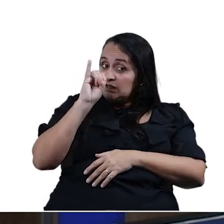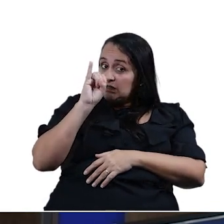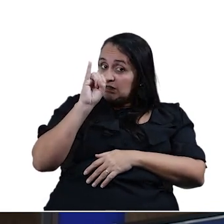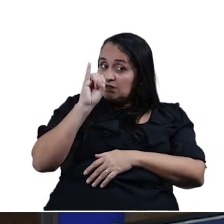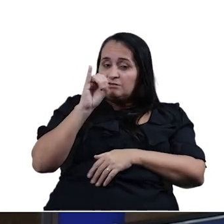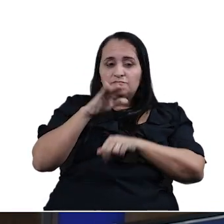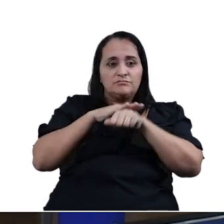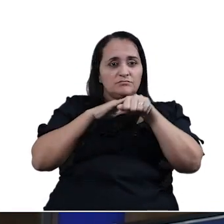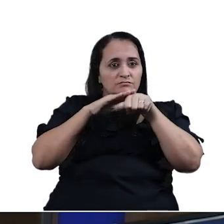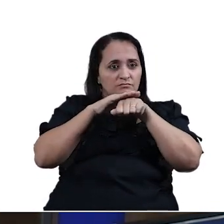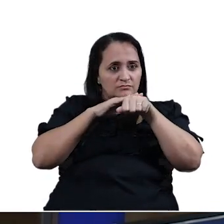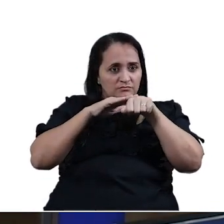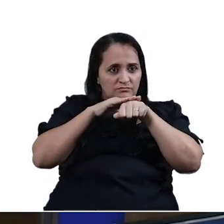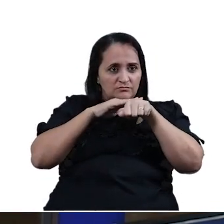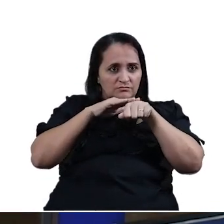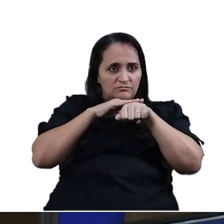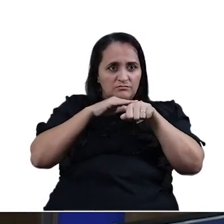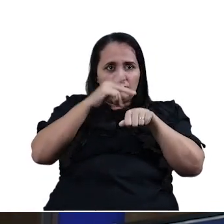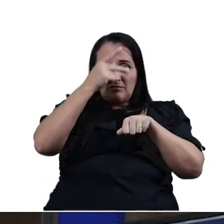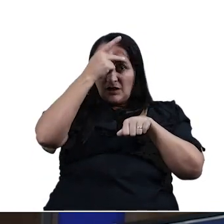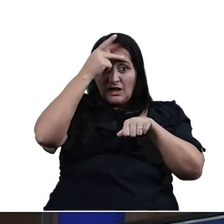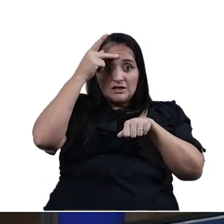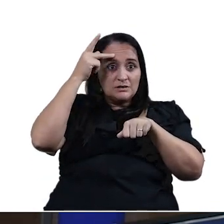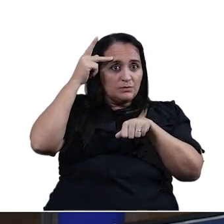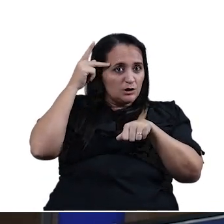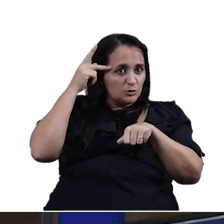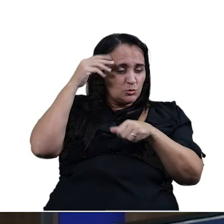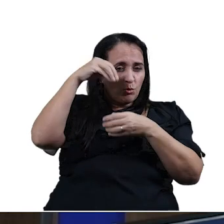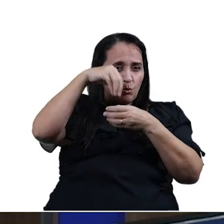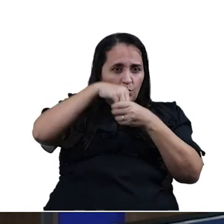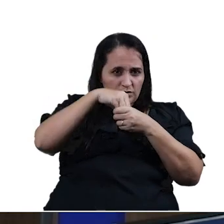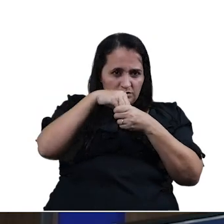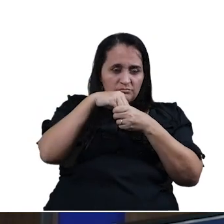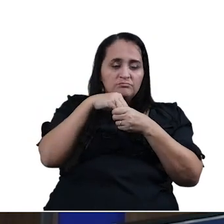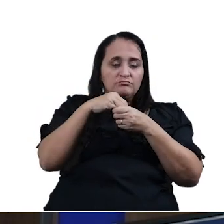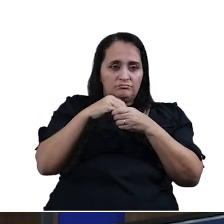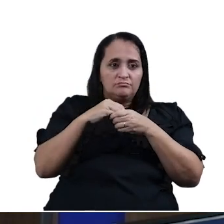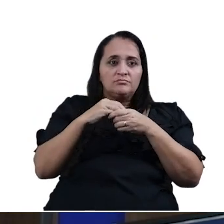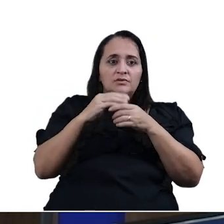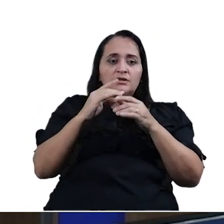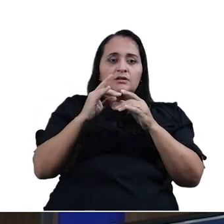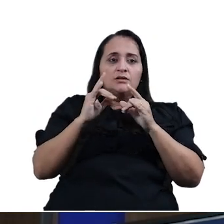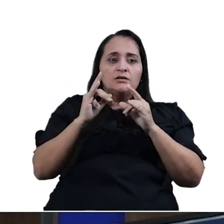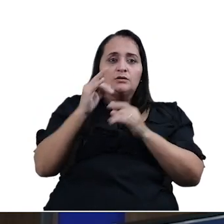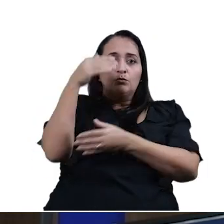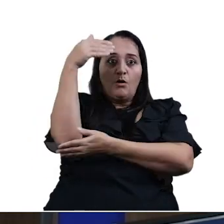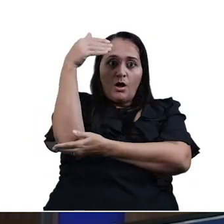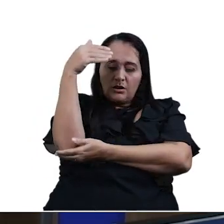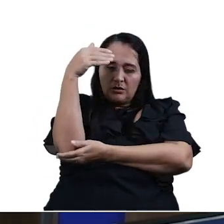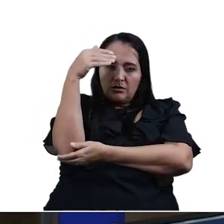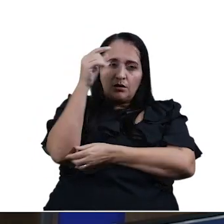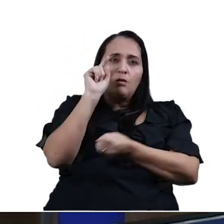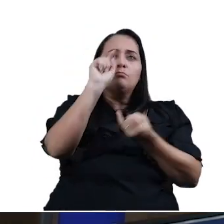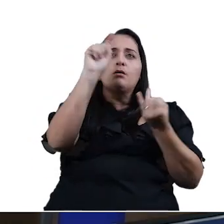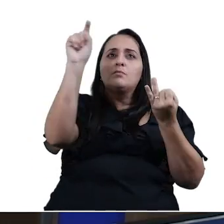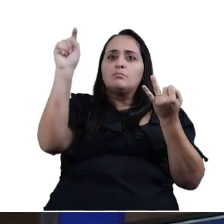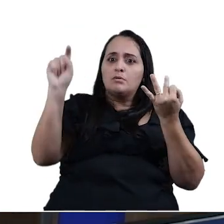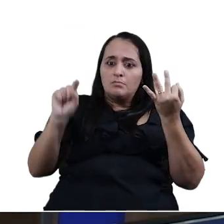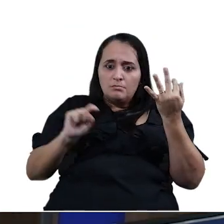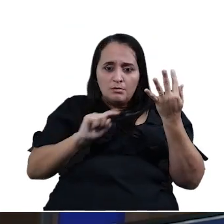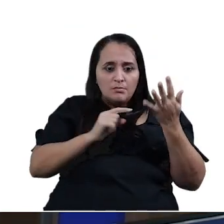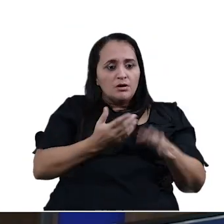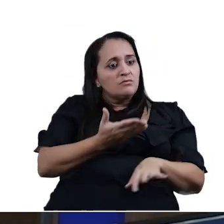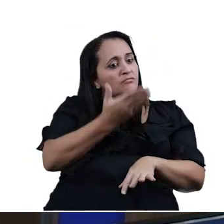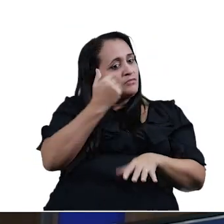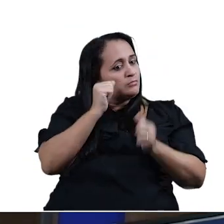nós convencermos os moradores, as pessoas que estão, os hóspedes, né, dos outros quartos, se